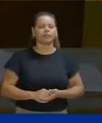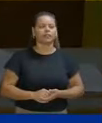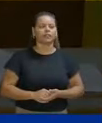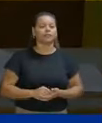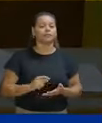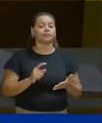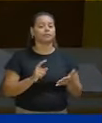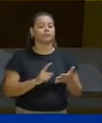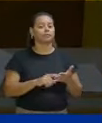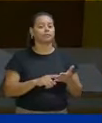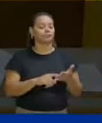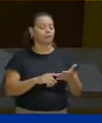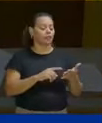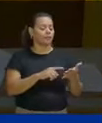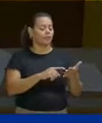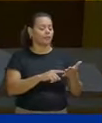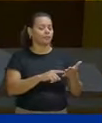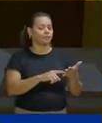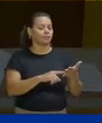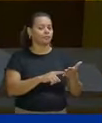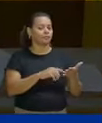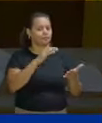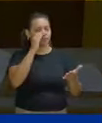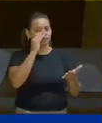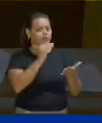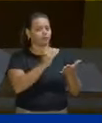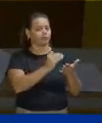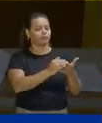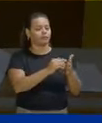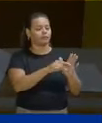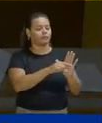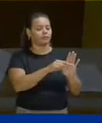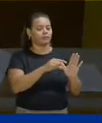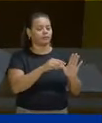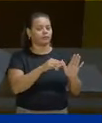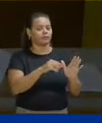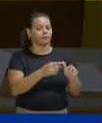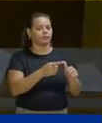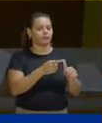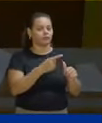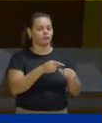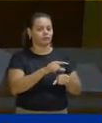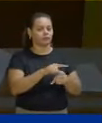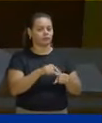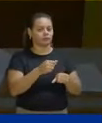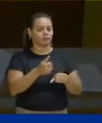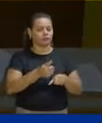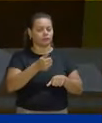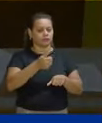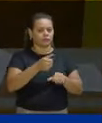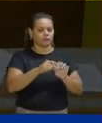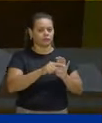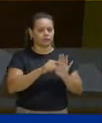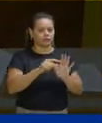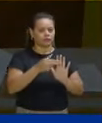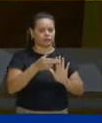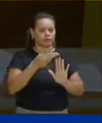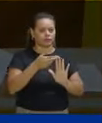garantias. E em cumprimento ao disposto no artigo 1º da Resolução número